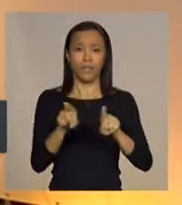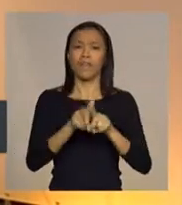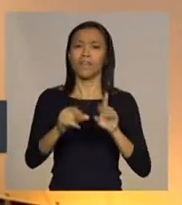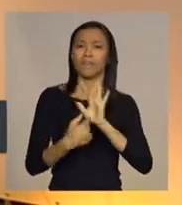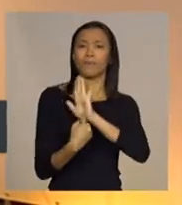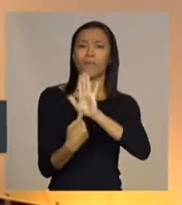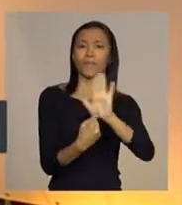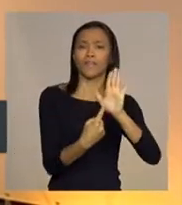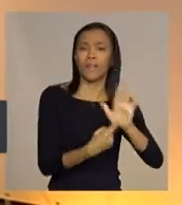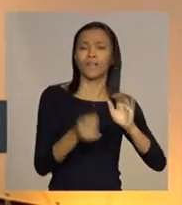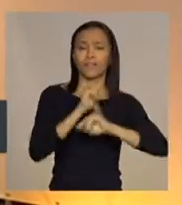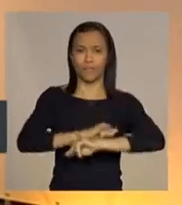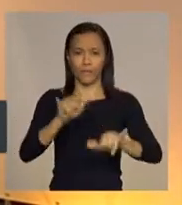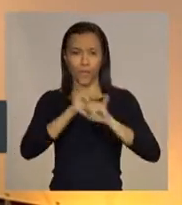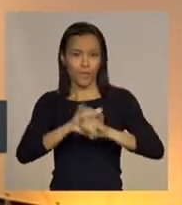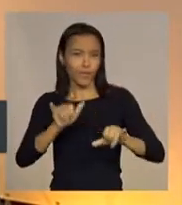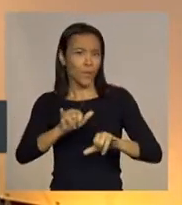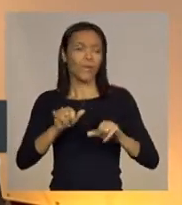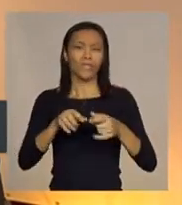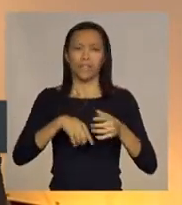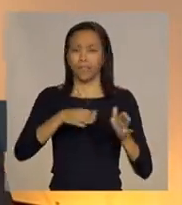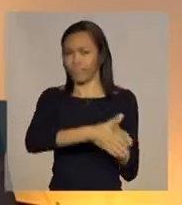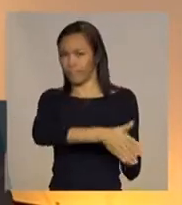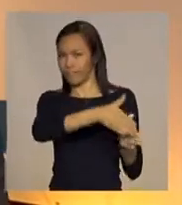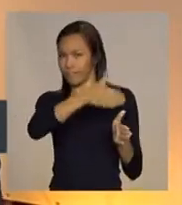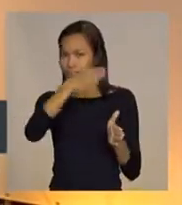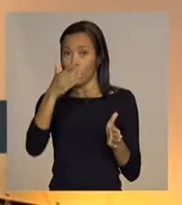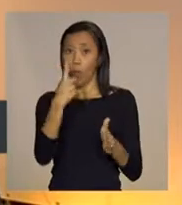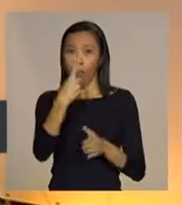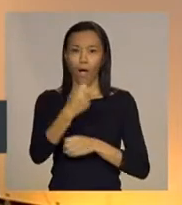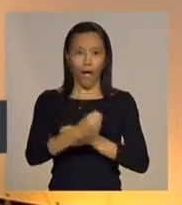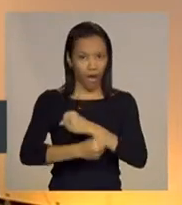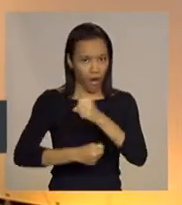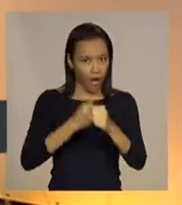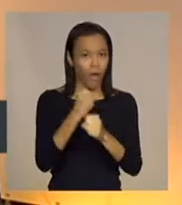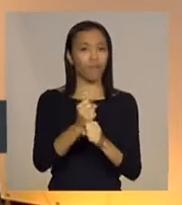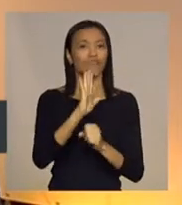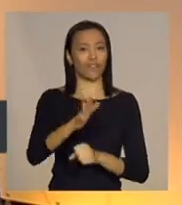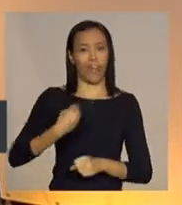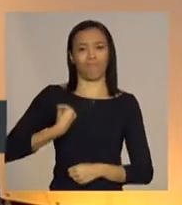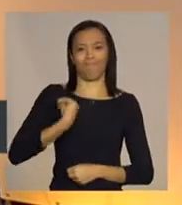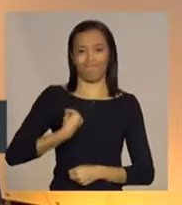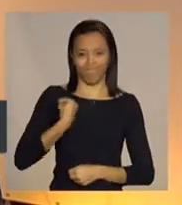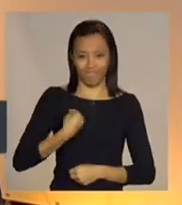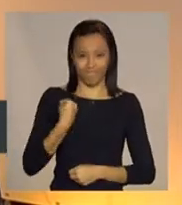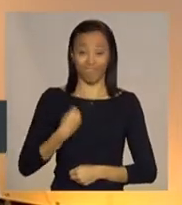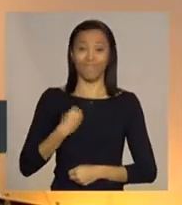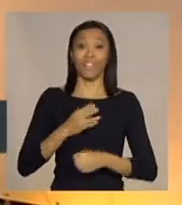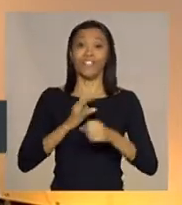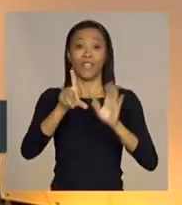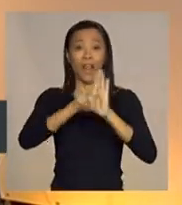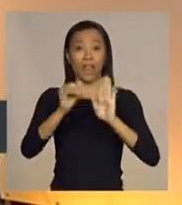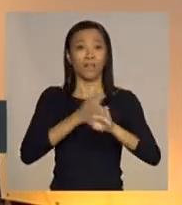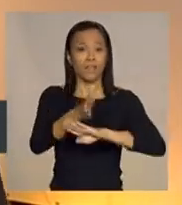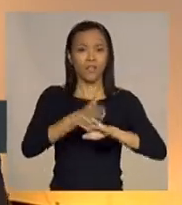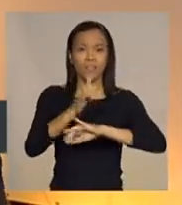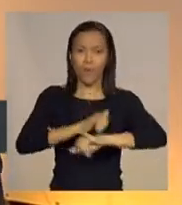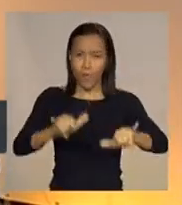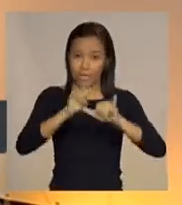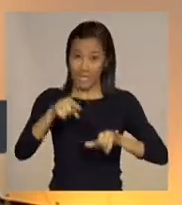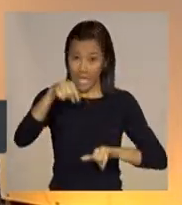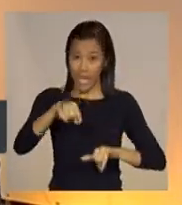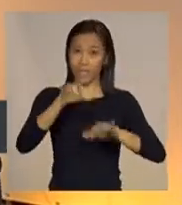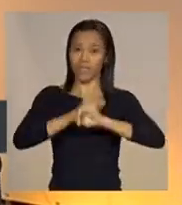apresentadas estatísticas sobre durante esse um ano de vigência da lei de acesso a informações e E essas